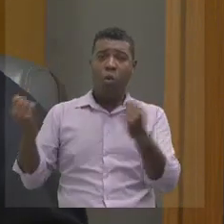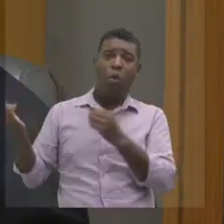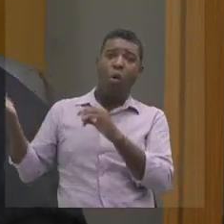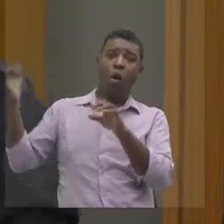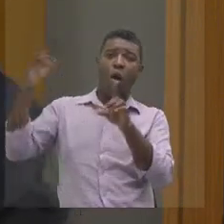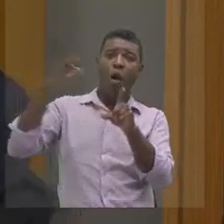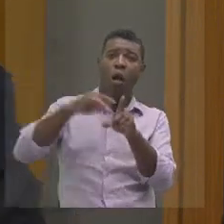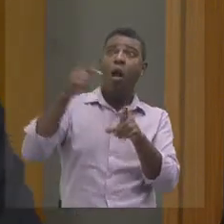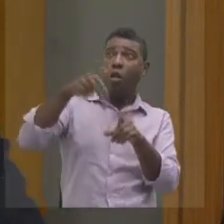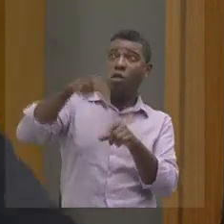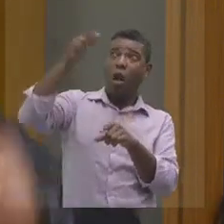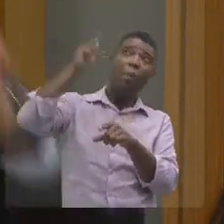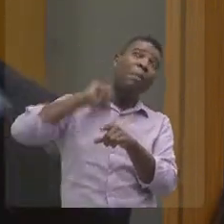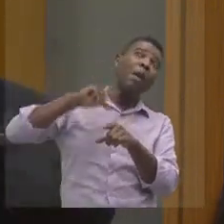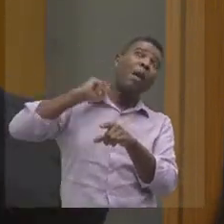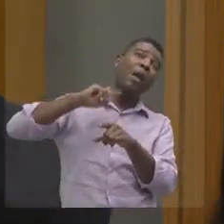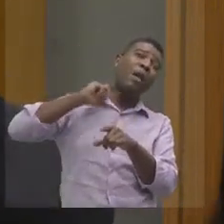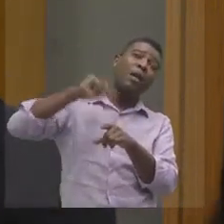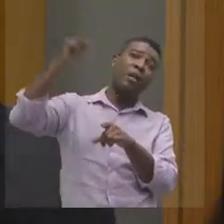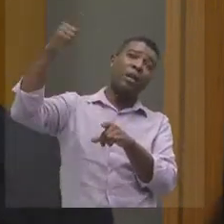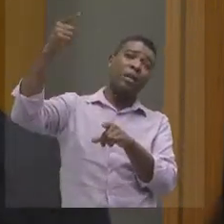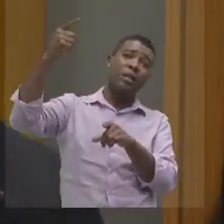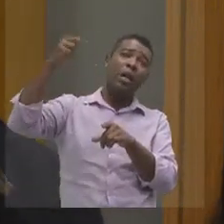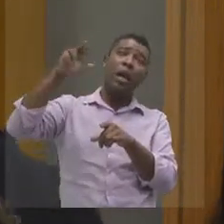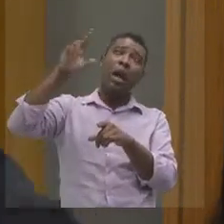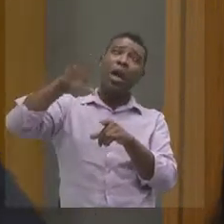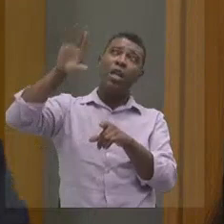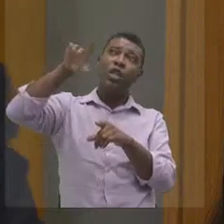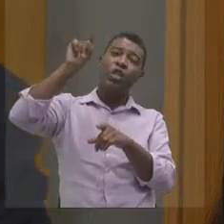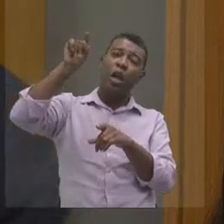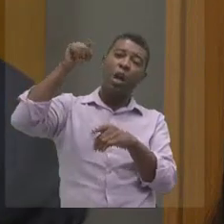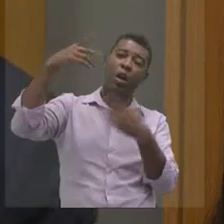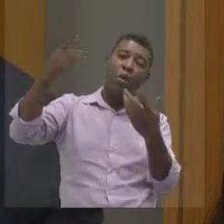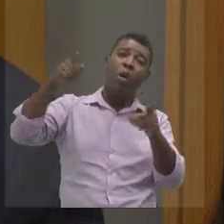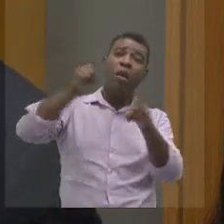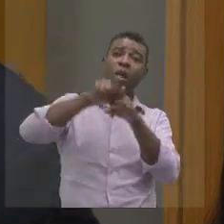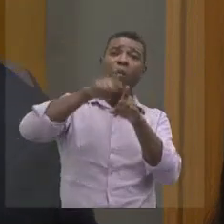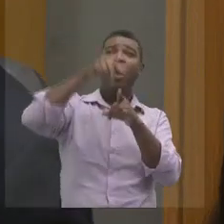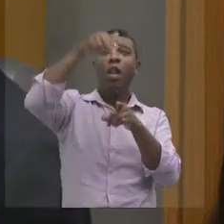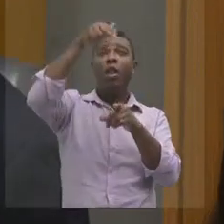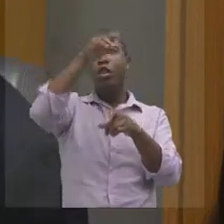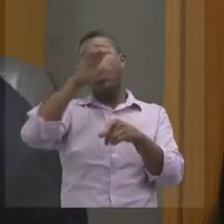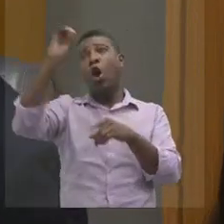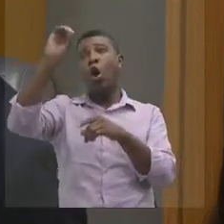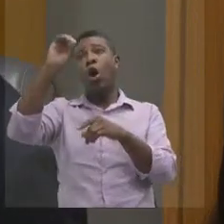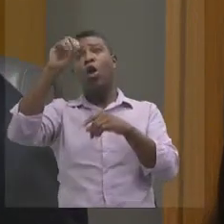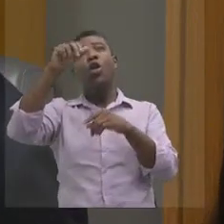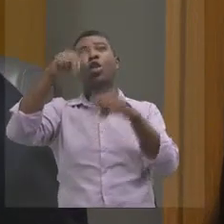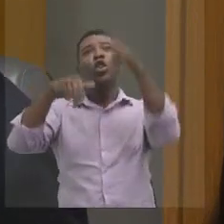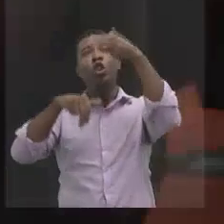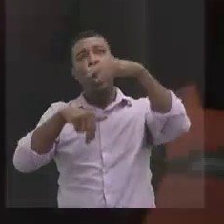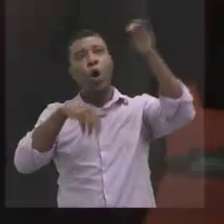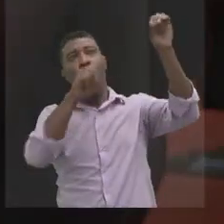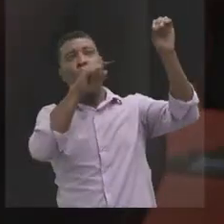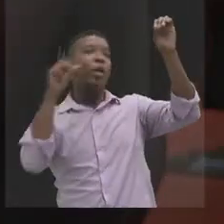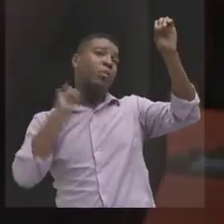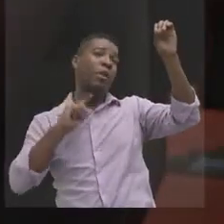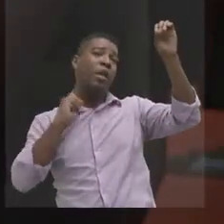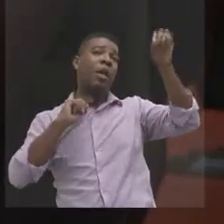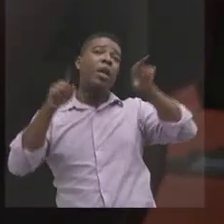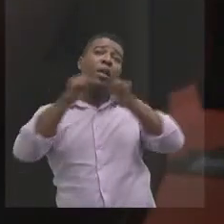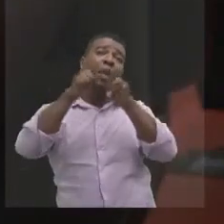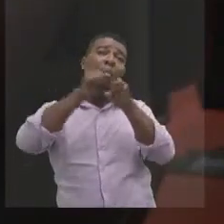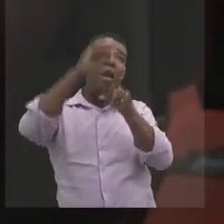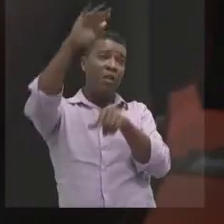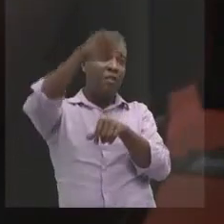de Minas na região também do Noroeste Mineiro que passam lá para pela 365 passa por Patos